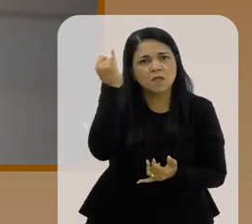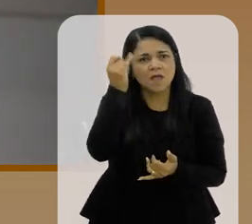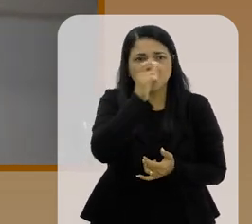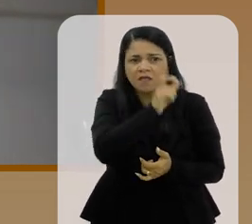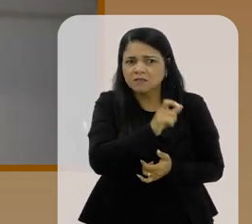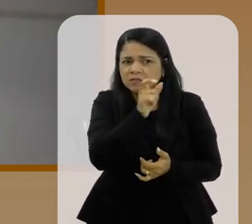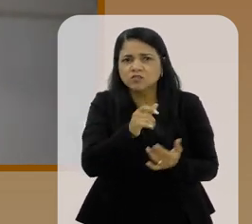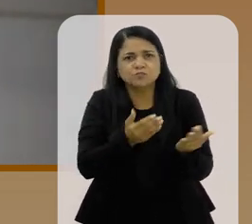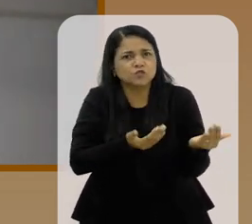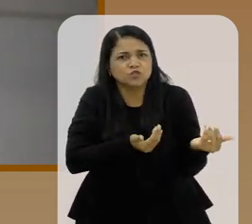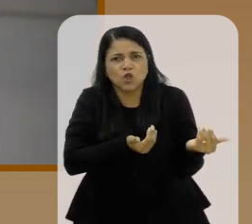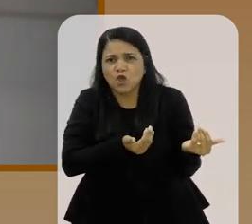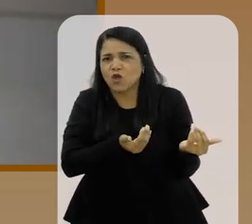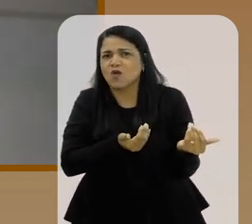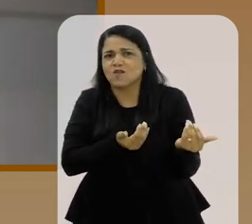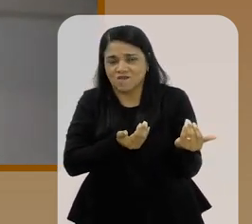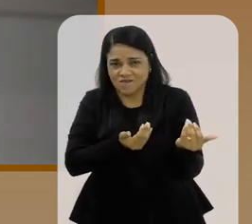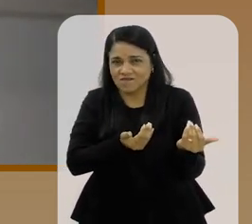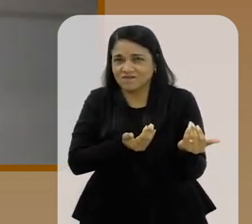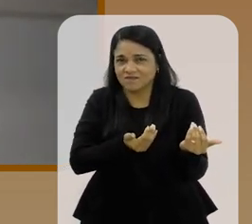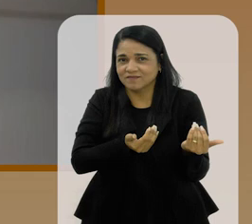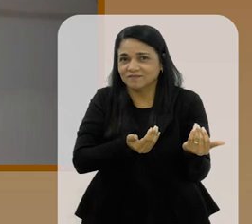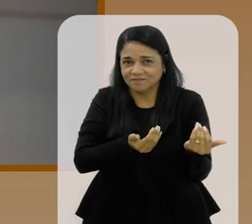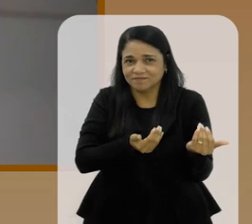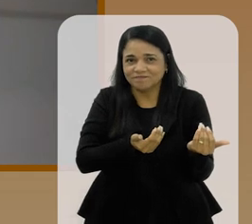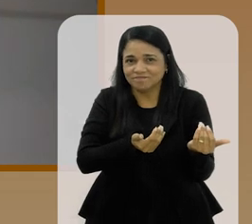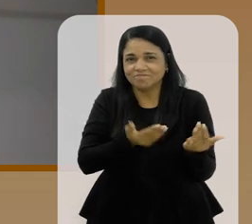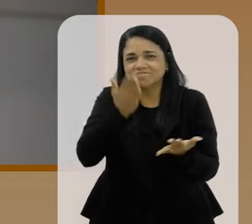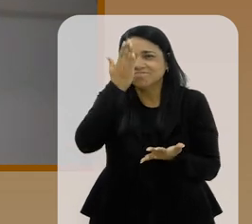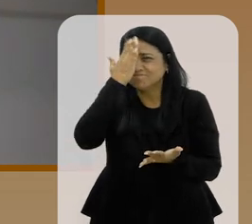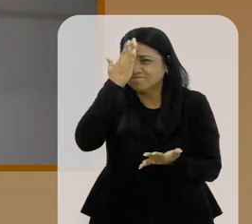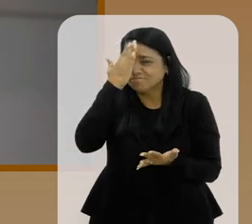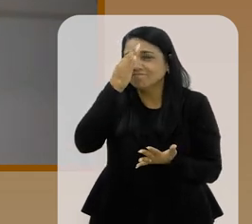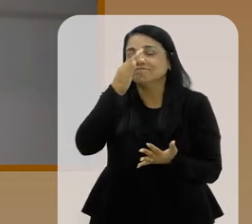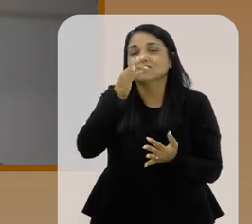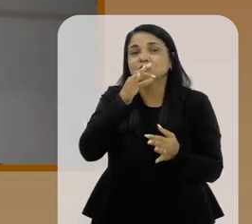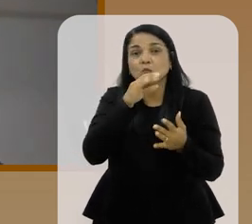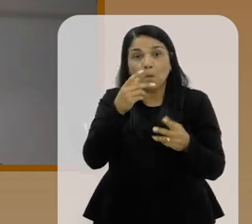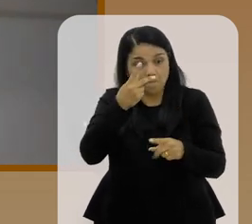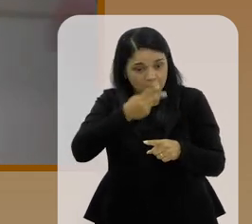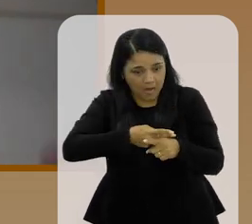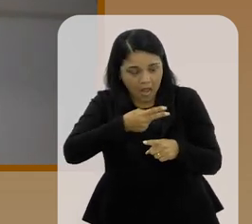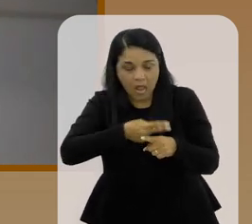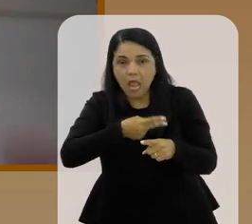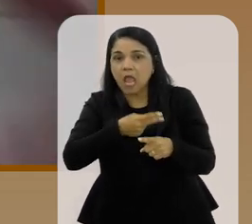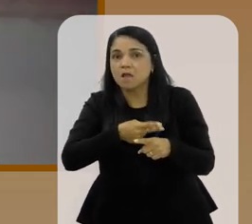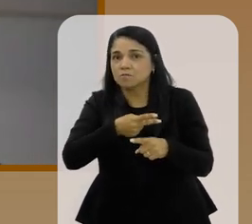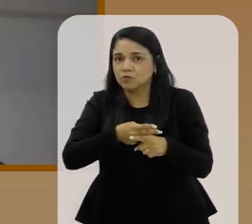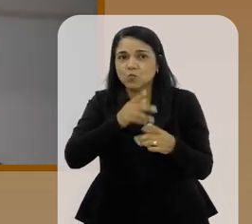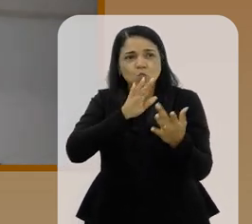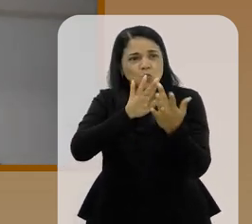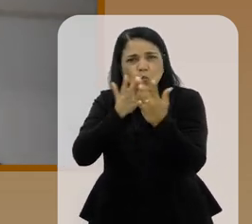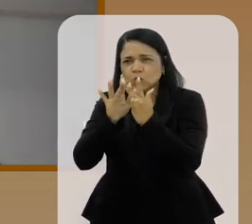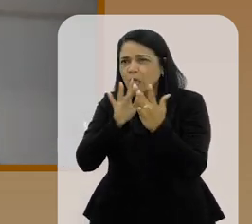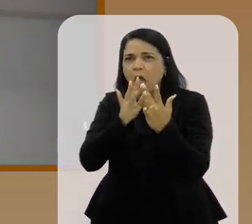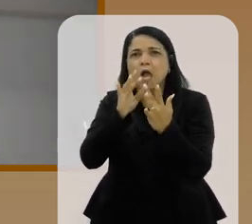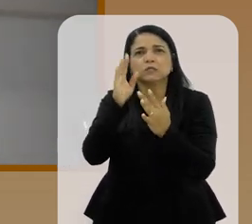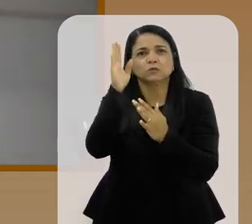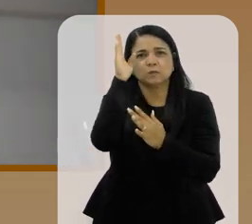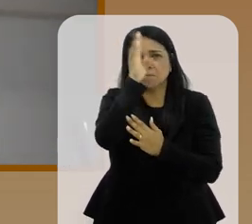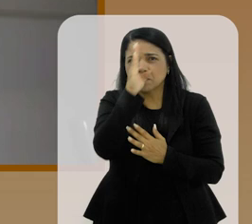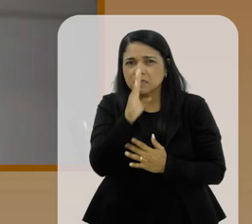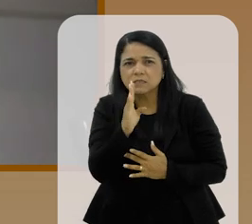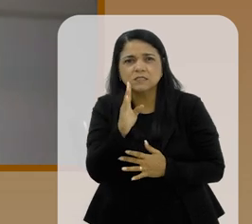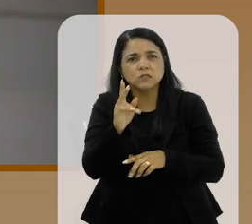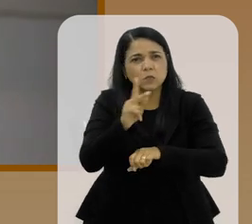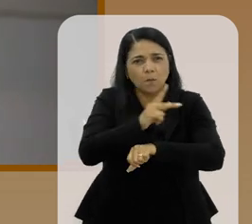é importante, muitas vezes, saber desse prêmio e saber que esse